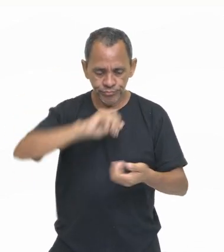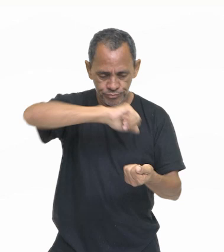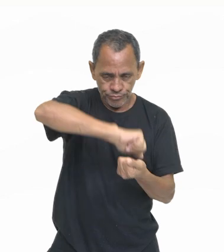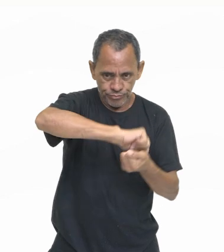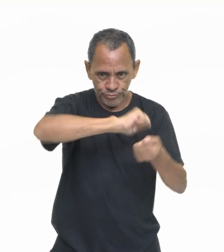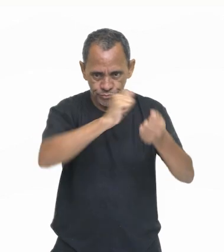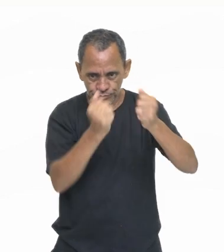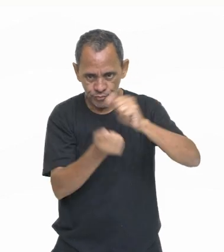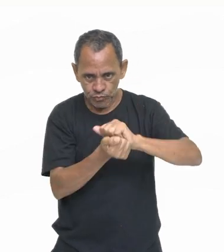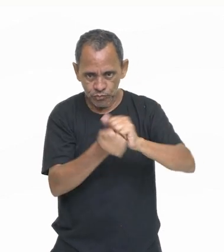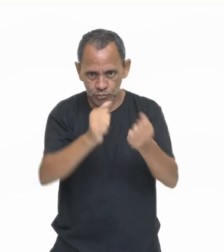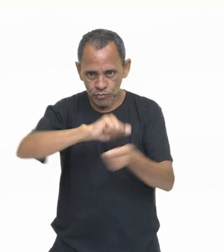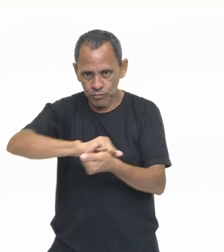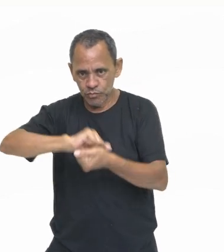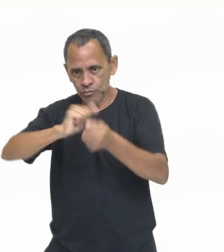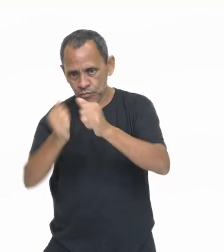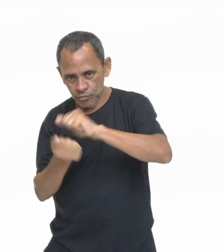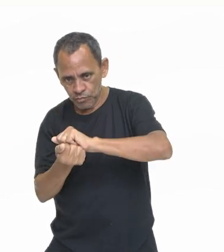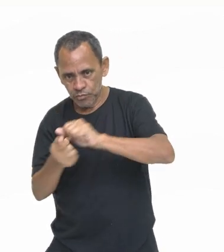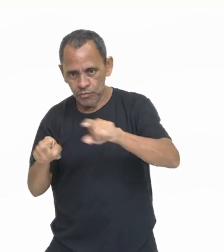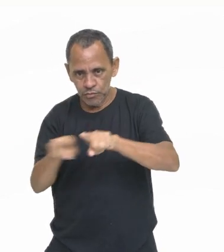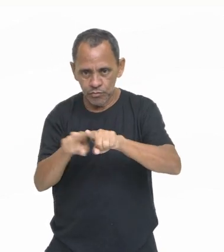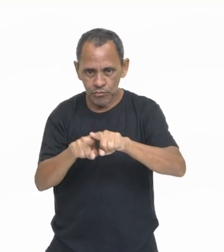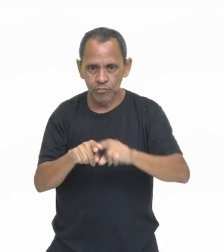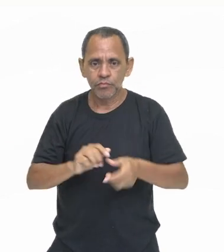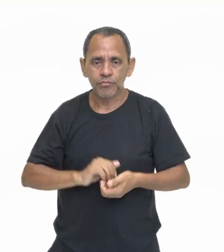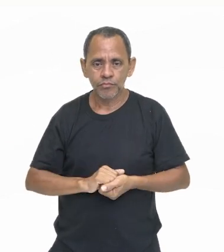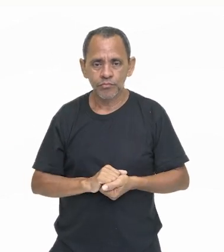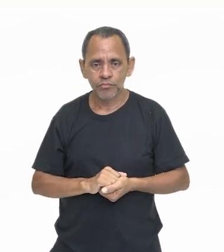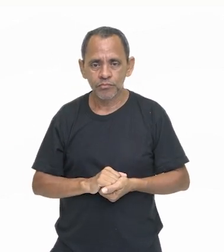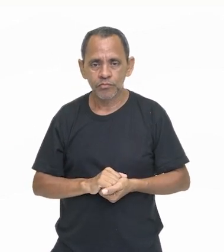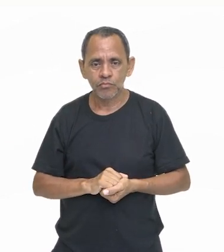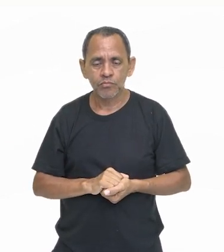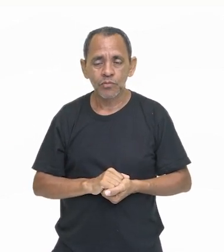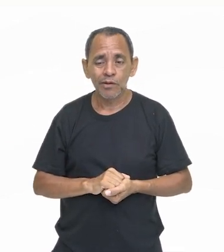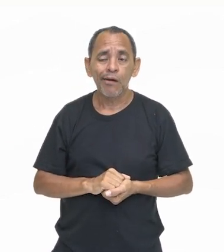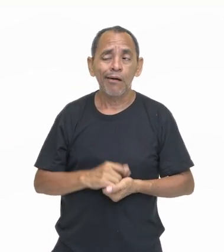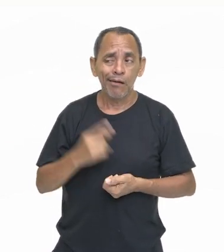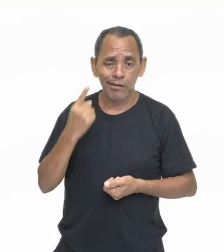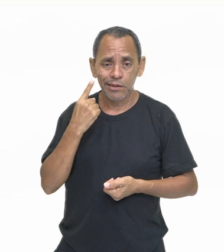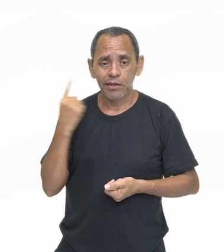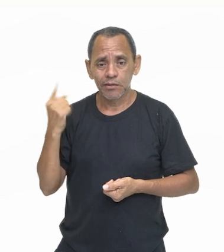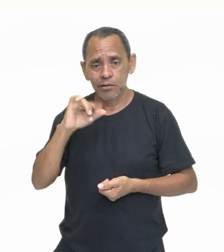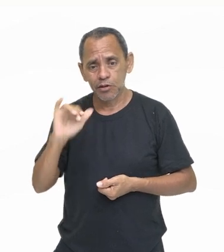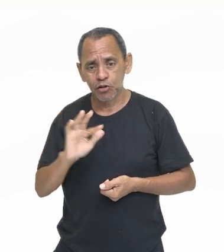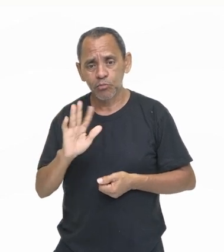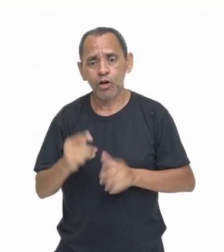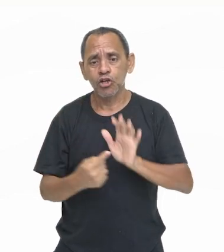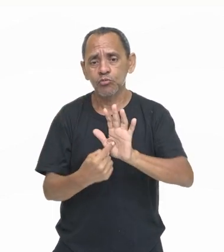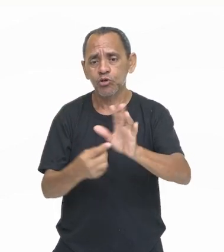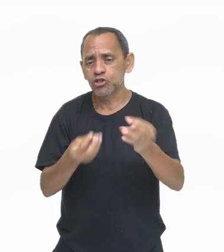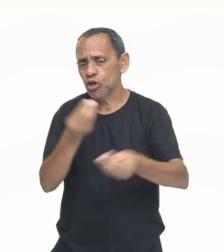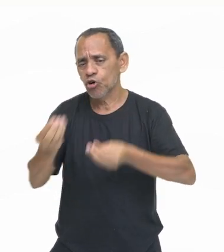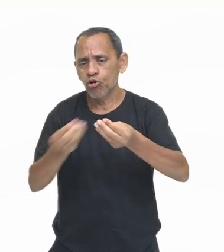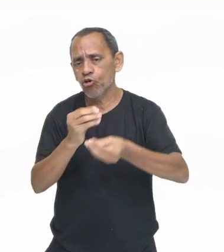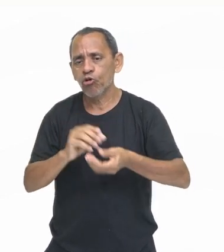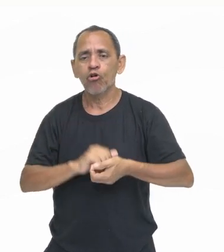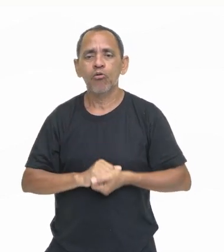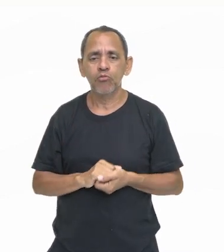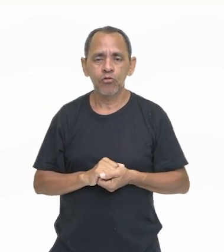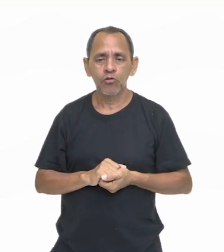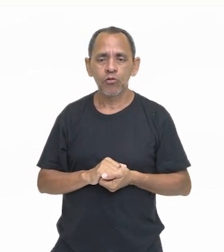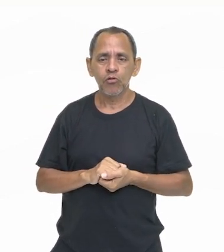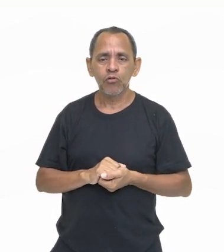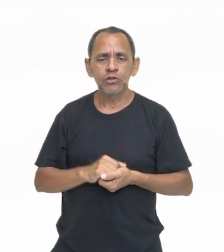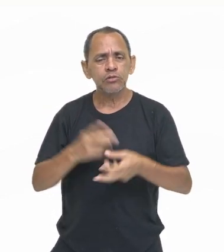sabendo disso, a tabela de conversão ela nos ajuda a fazer essas conversões, tá legal? E é só você atentar para esse detalhe,